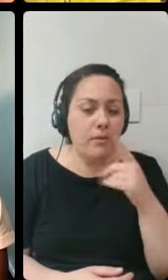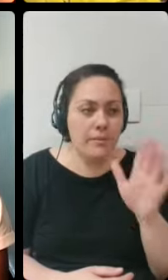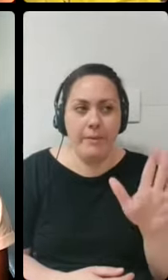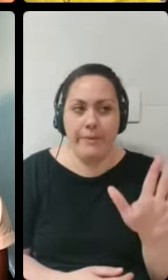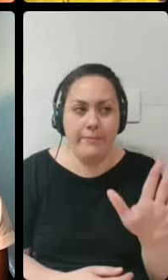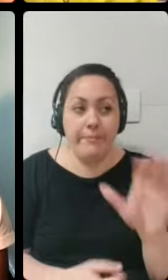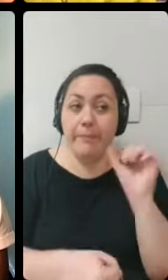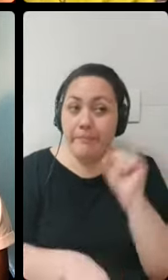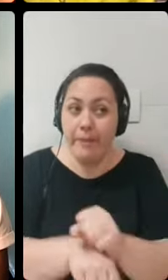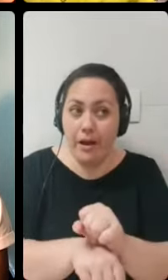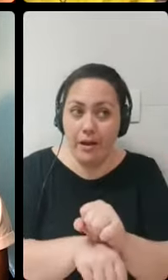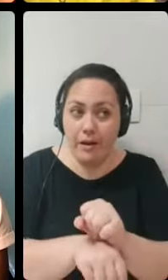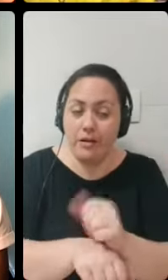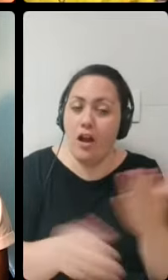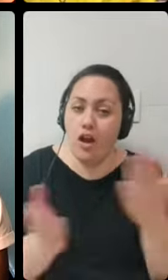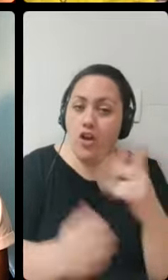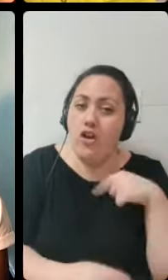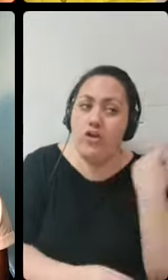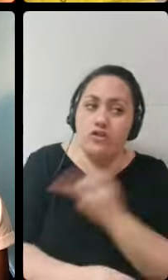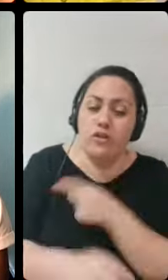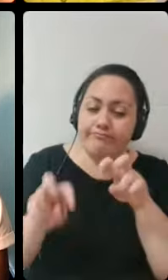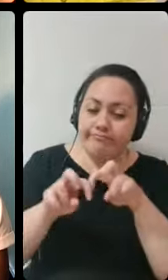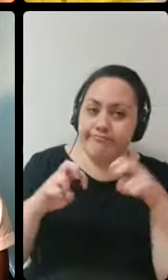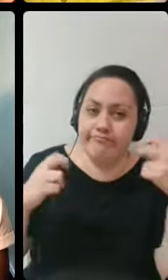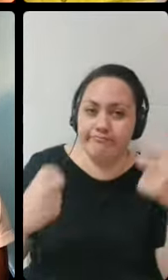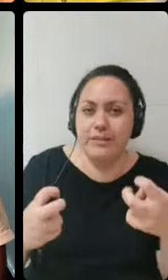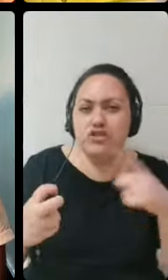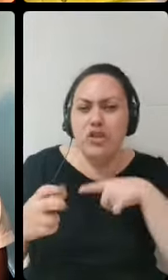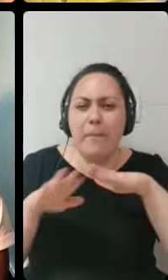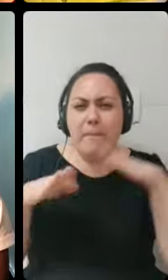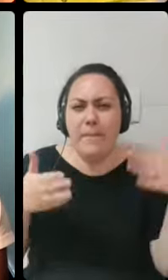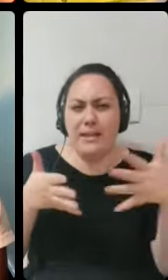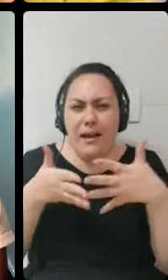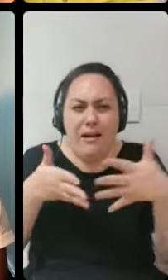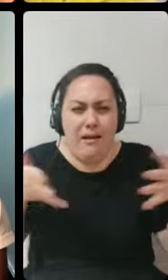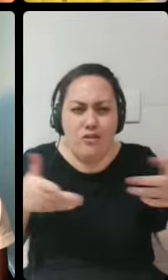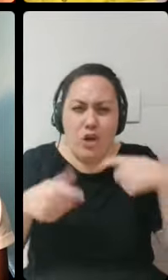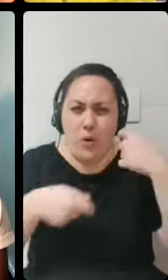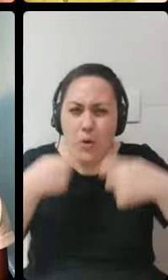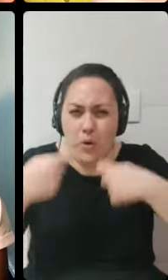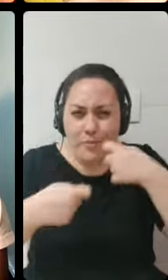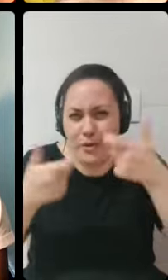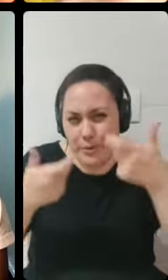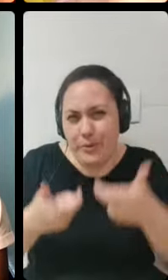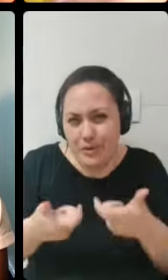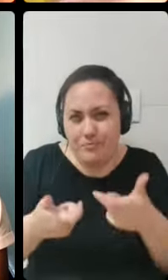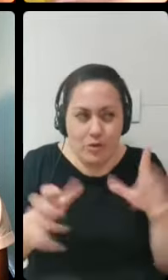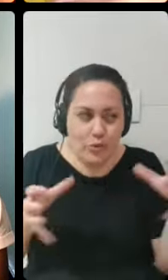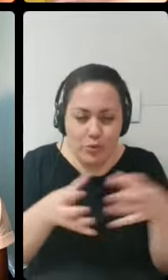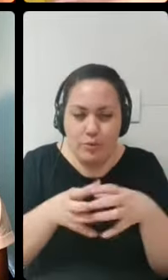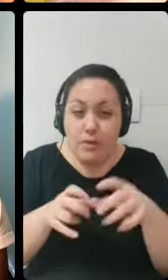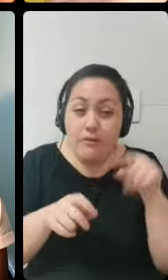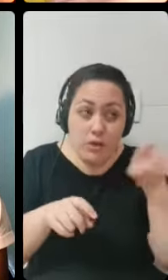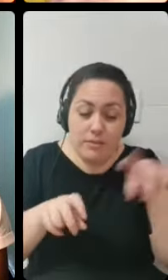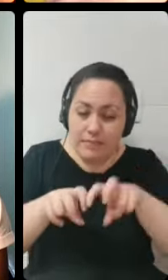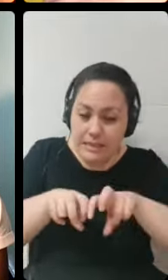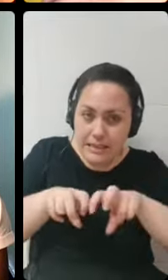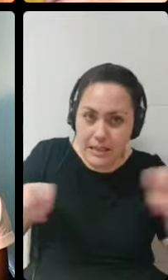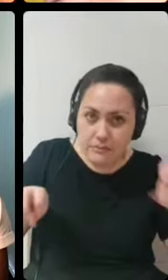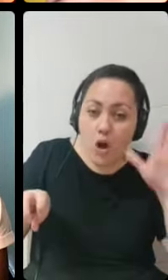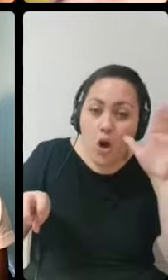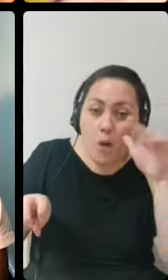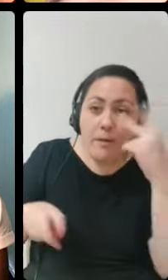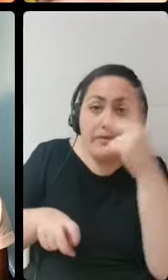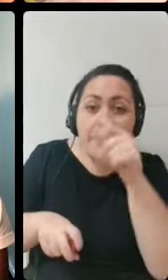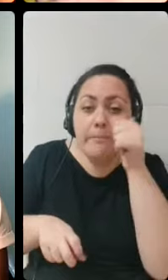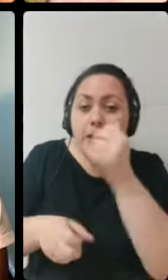vai sentar ali onde tinha uma mesa gigante, onde a gente ia comer, assim, quando estava em grupo. E vocês vão escutar a história dessa